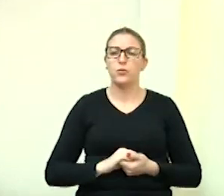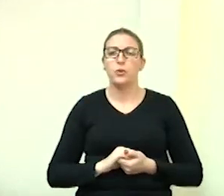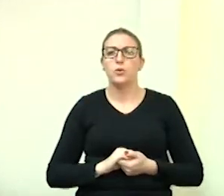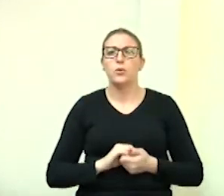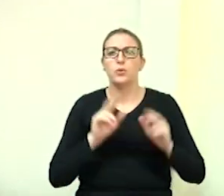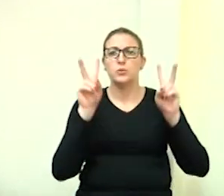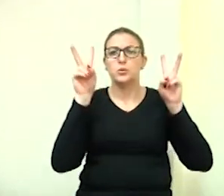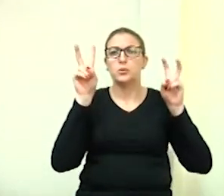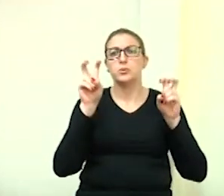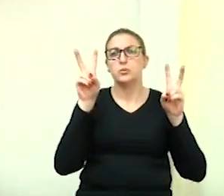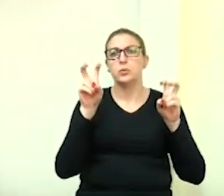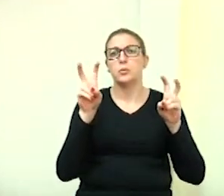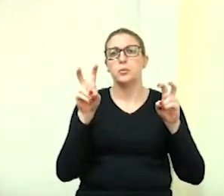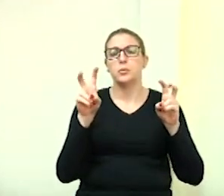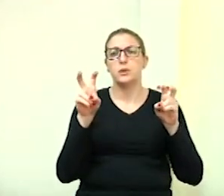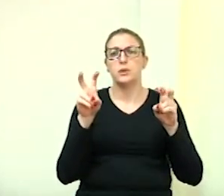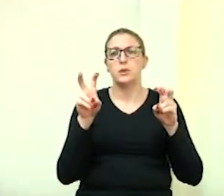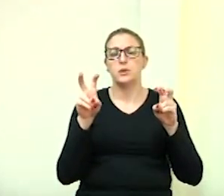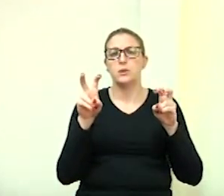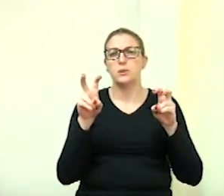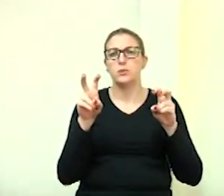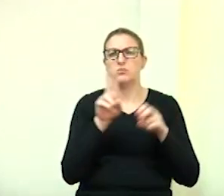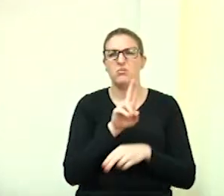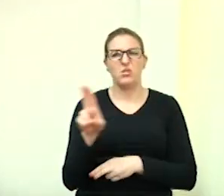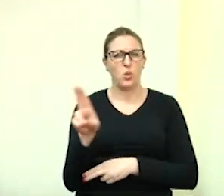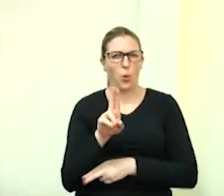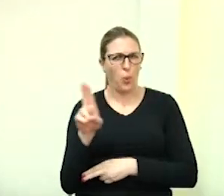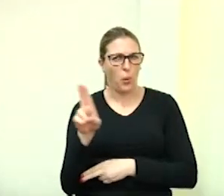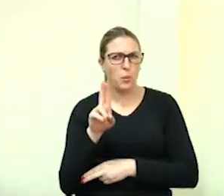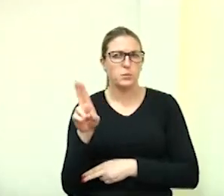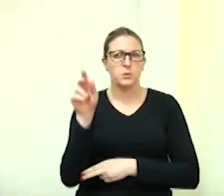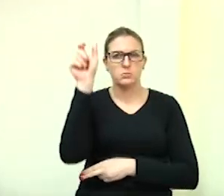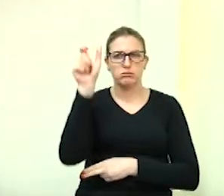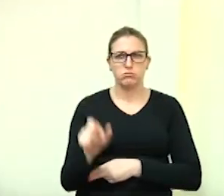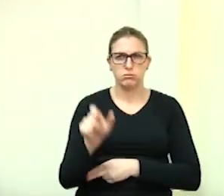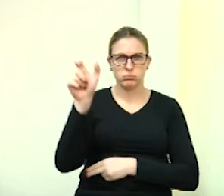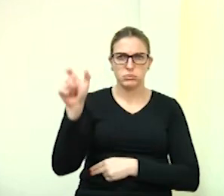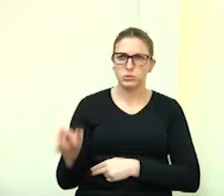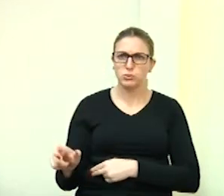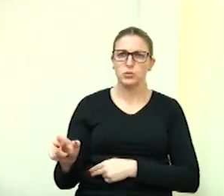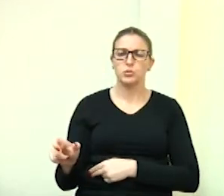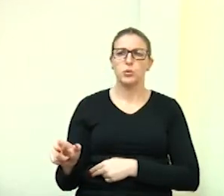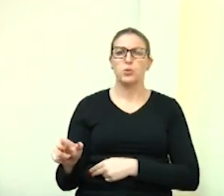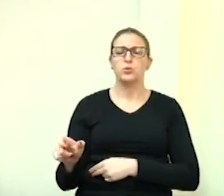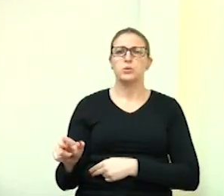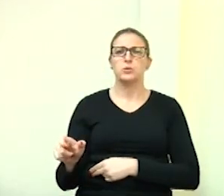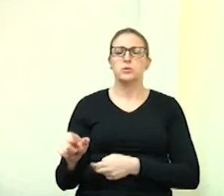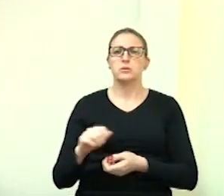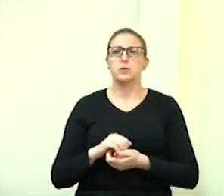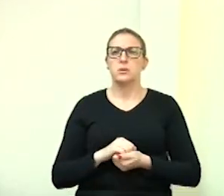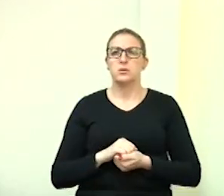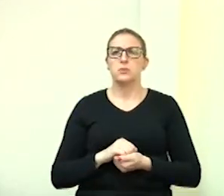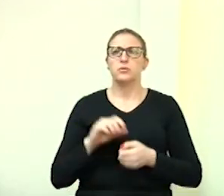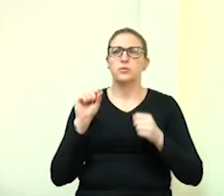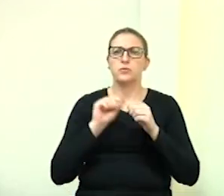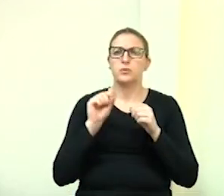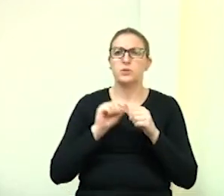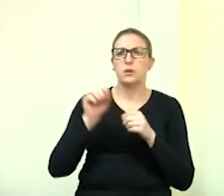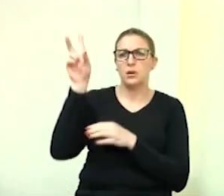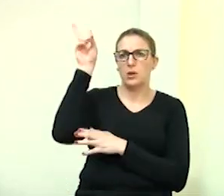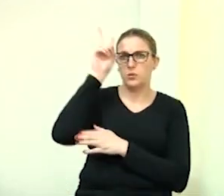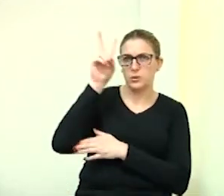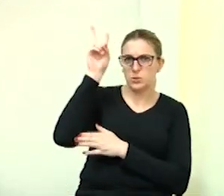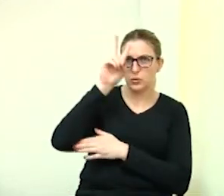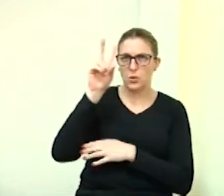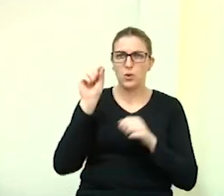a todos aqueles nomes que foram citados das pessoas que fizeram história